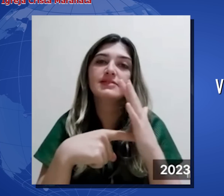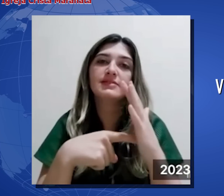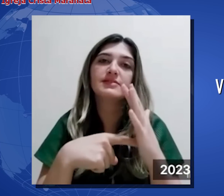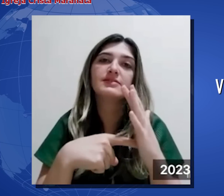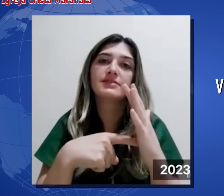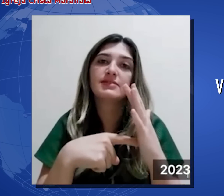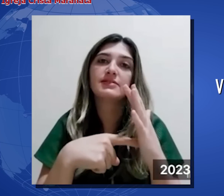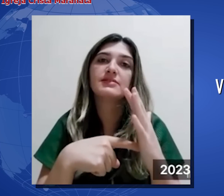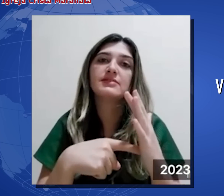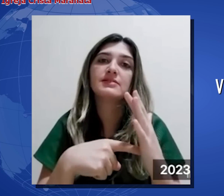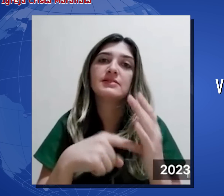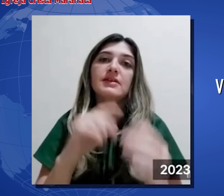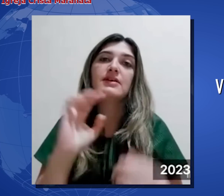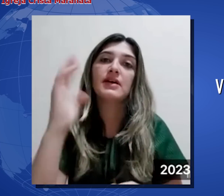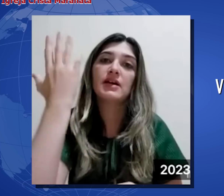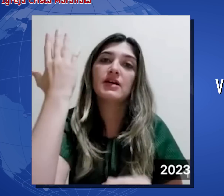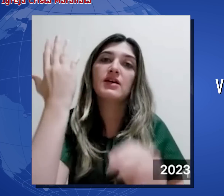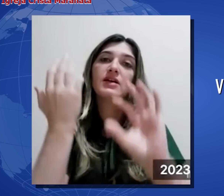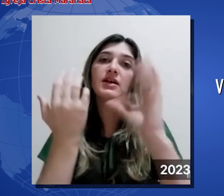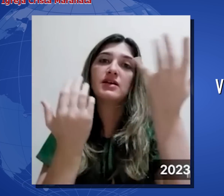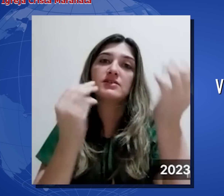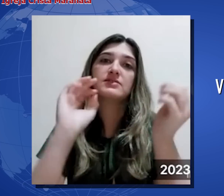como um marcador